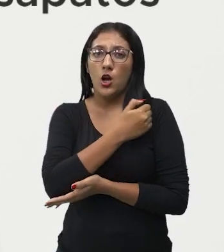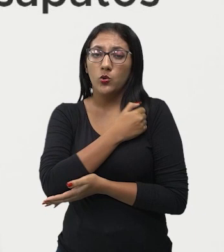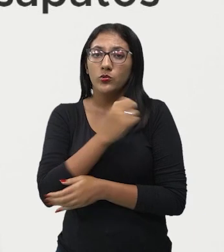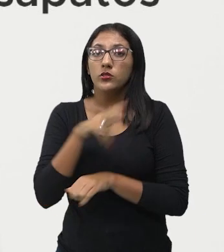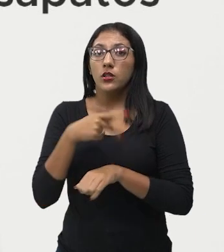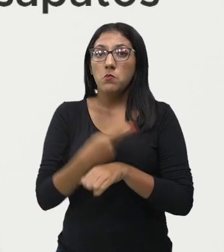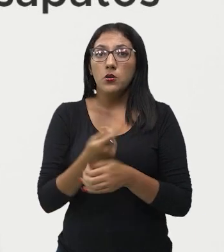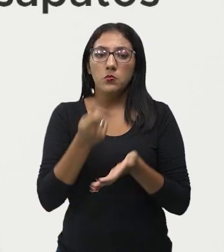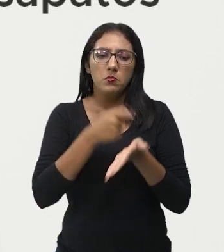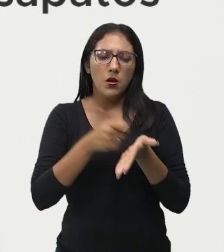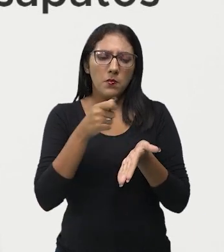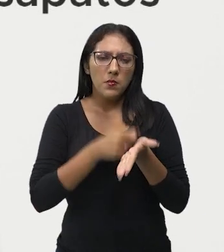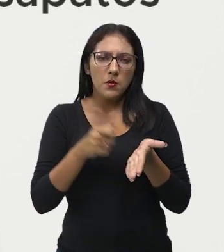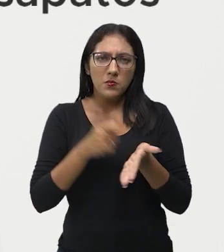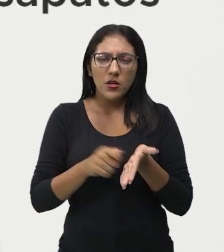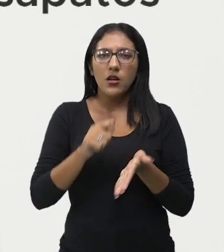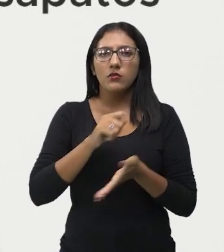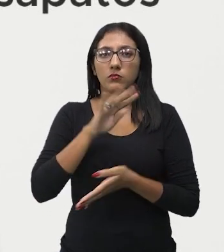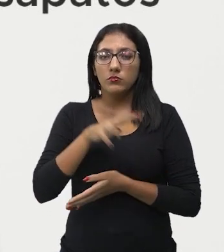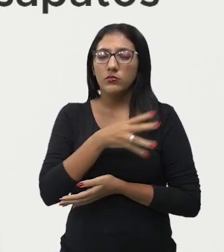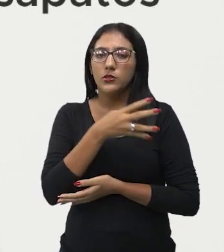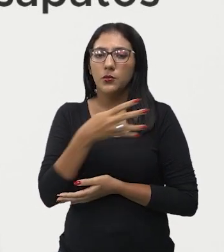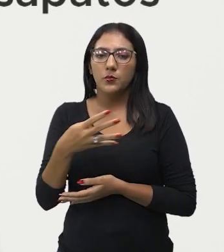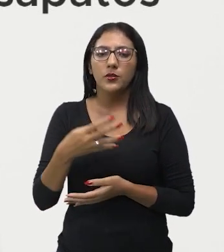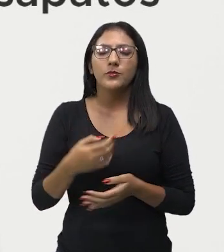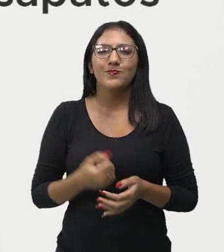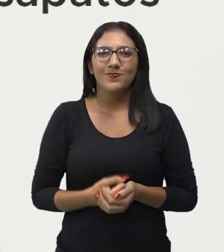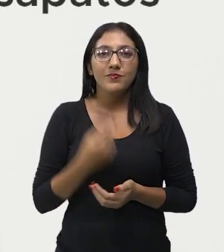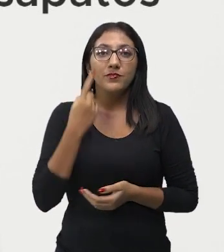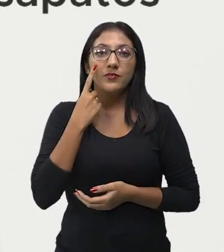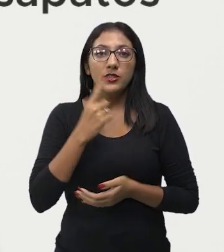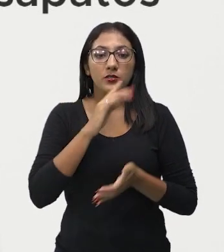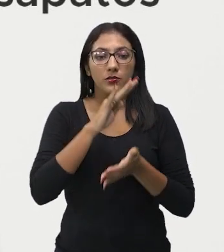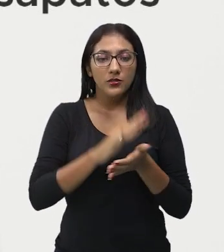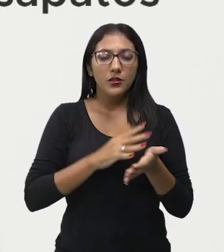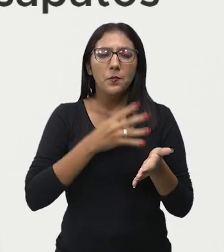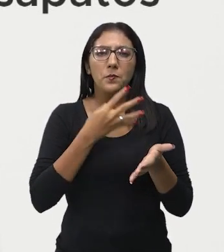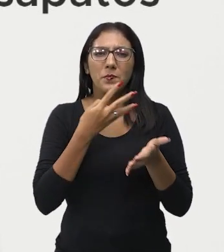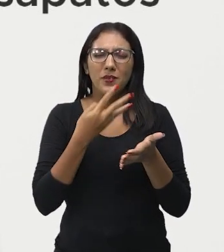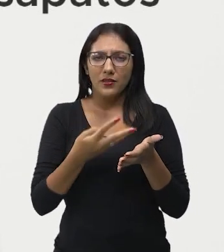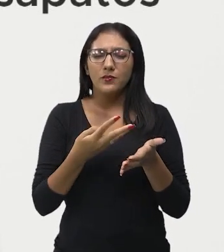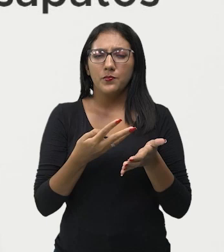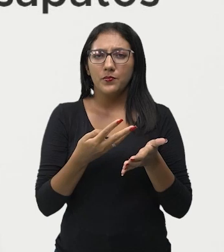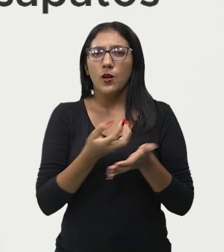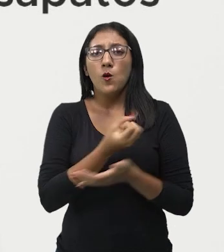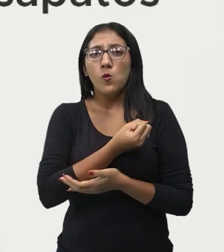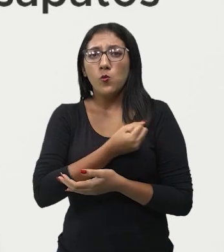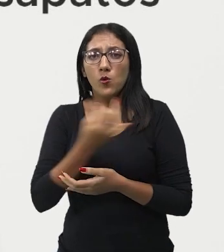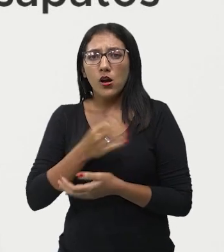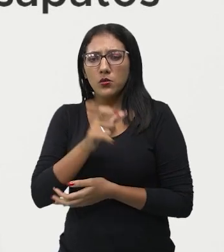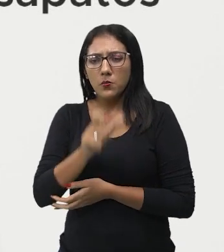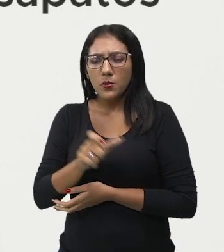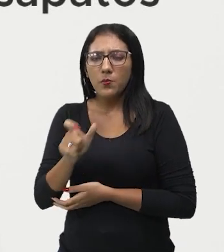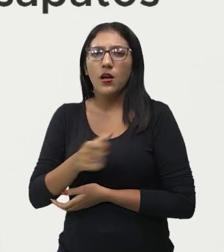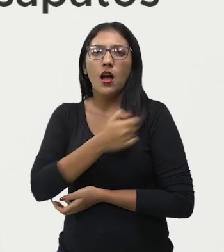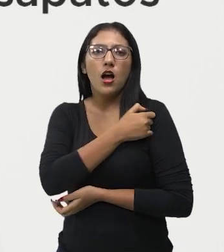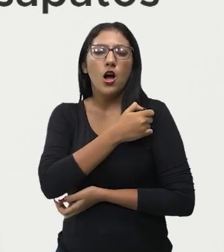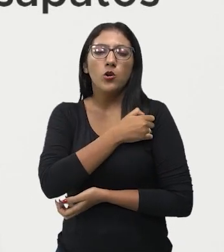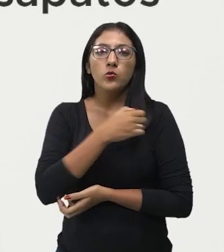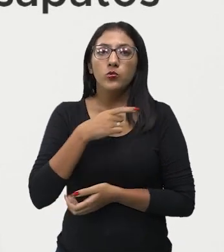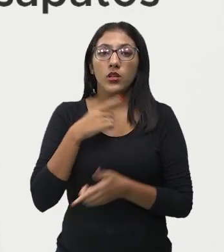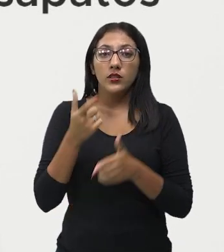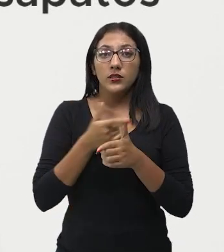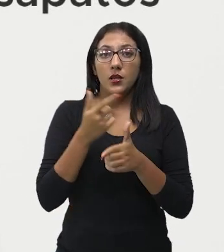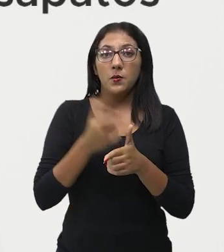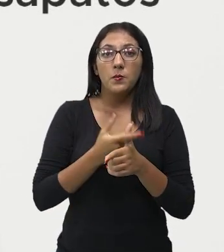entrevistas na tabela abaixo. De acordo com essa tabela, quantos alunos entrevistados possuem